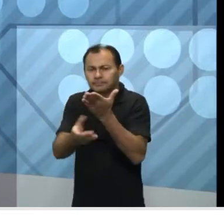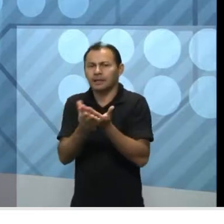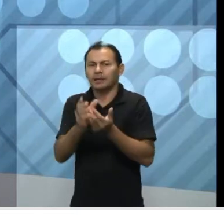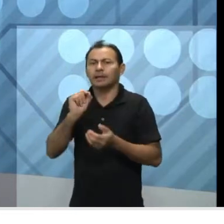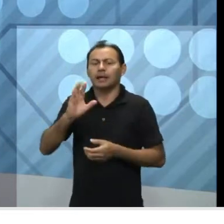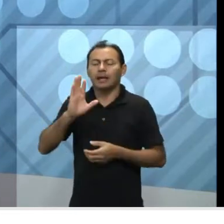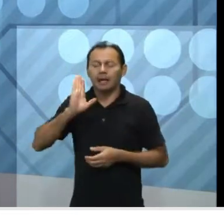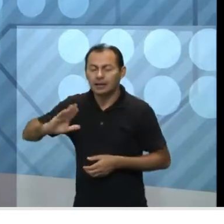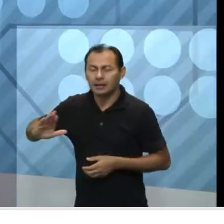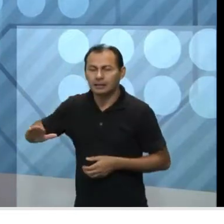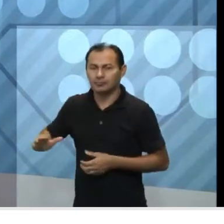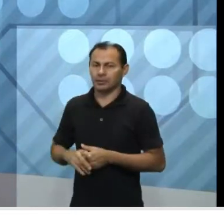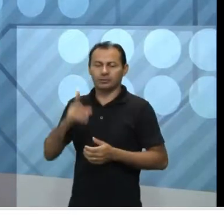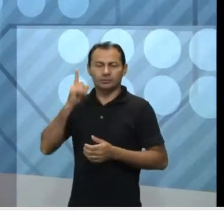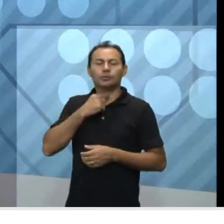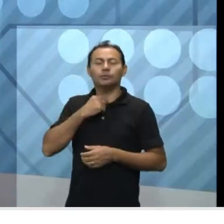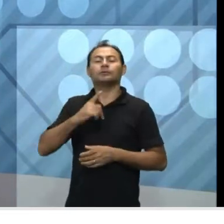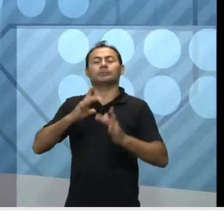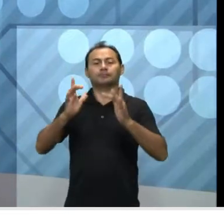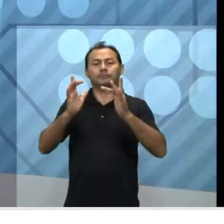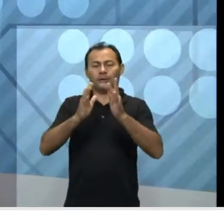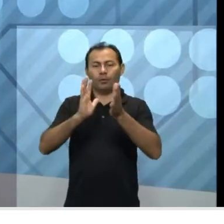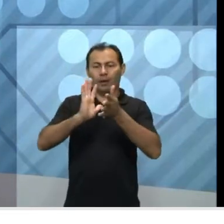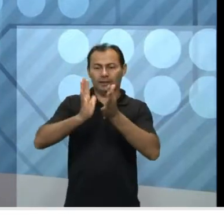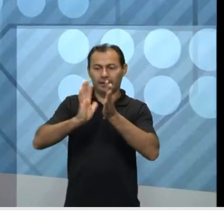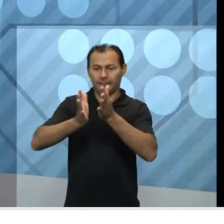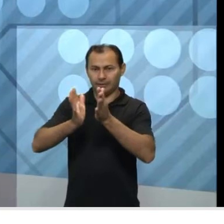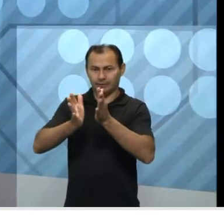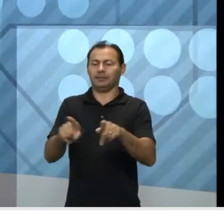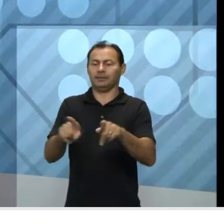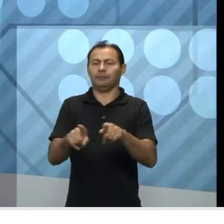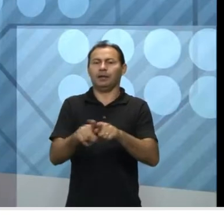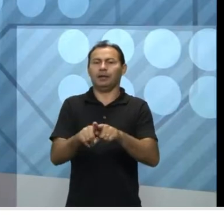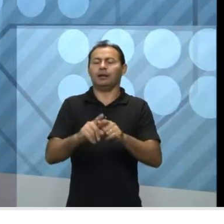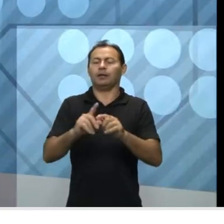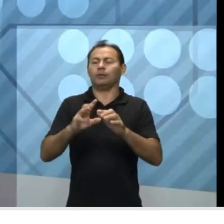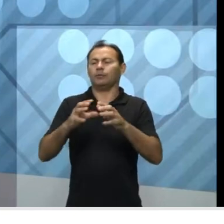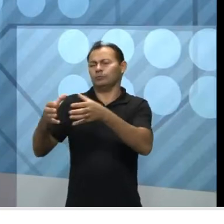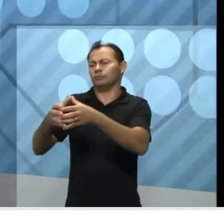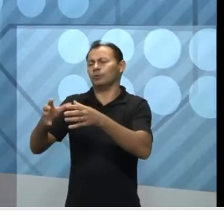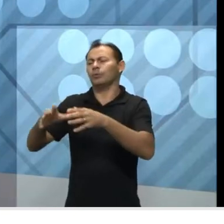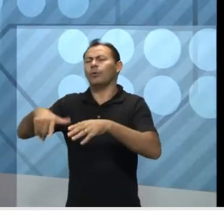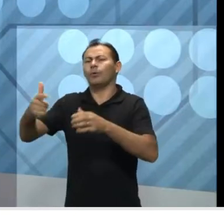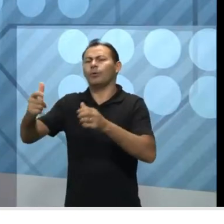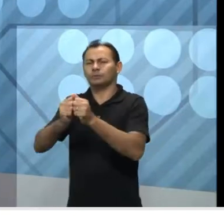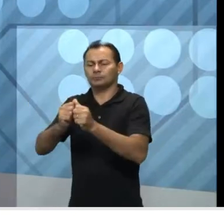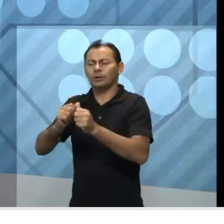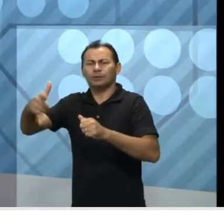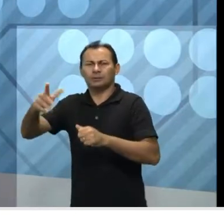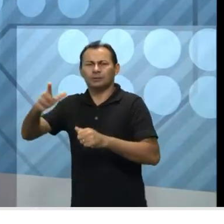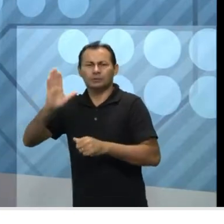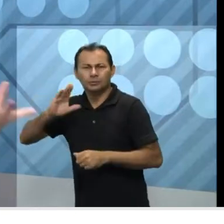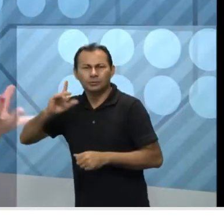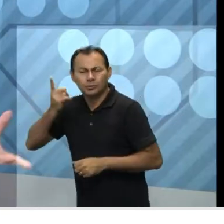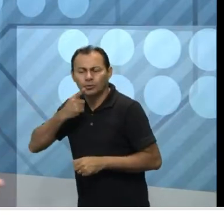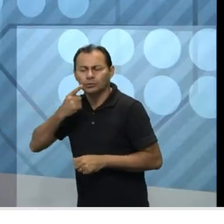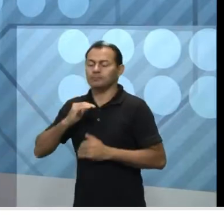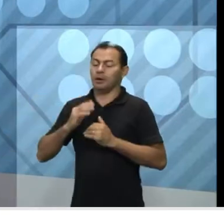que tiveram contato com a Libras e também com pares, outras crianças surdas, tiveram um ótimo desenvolvimento